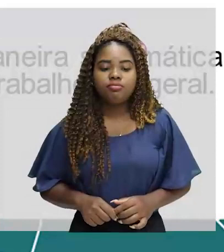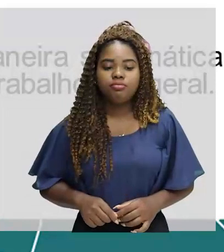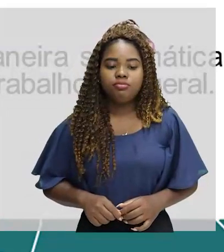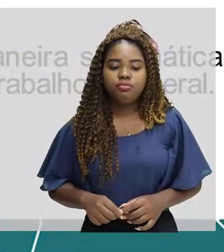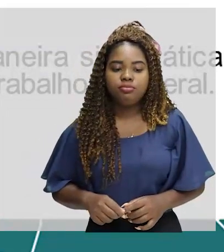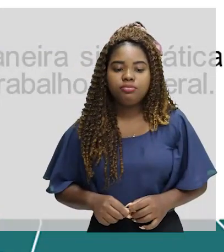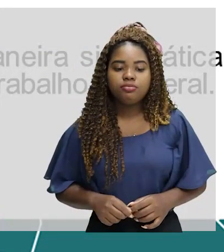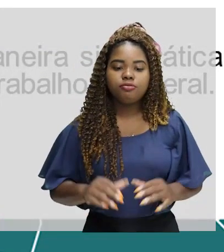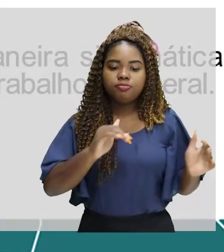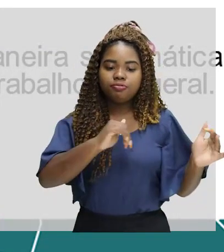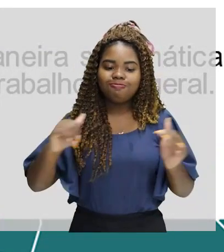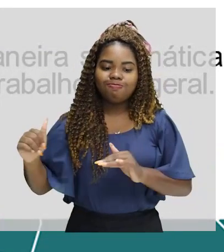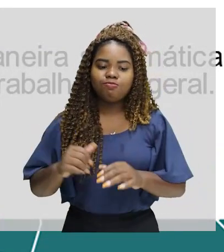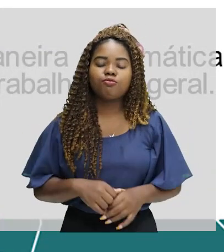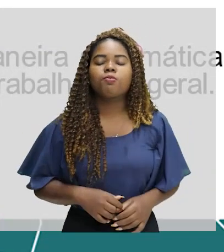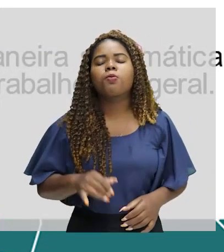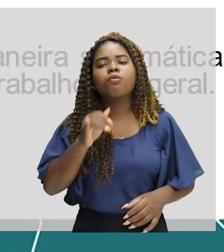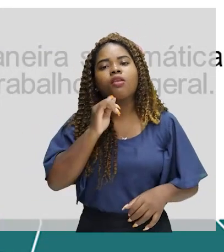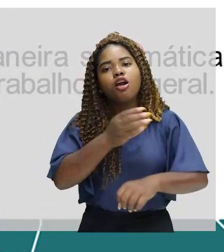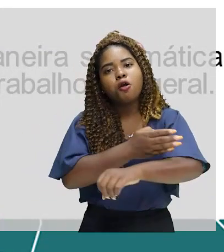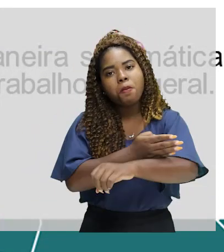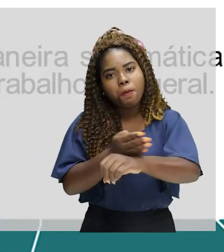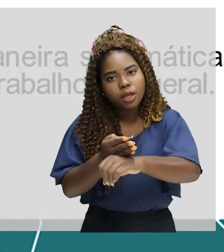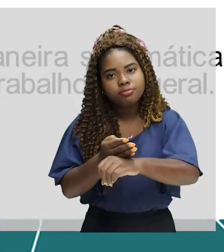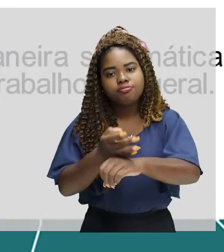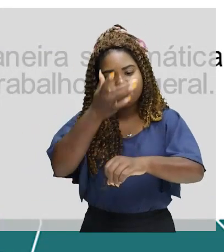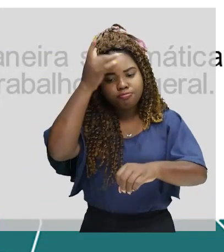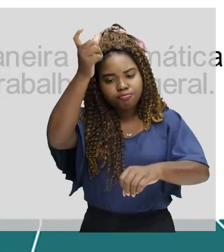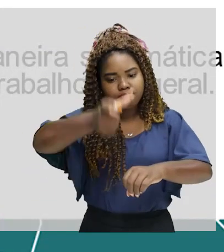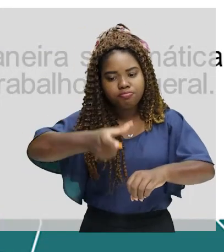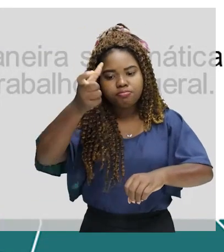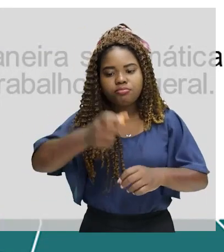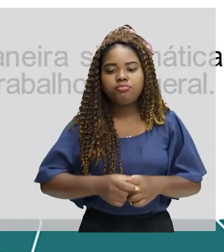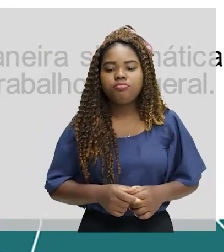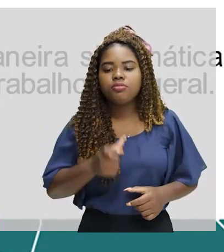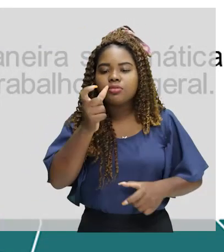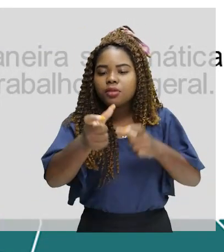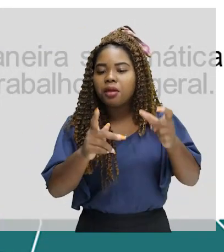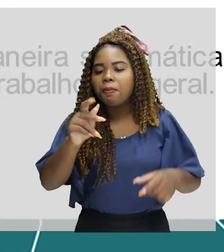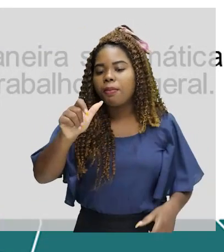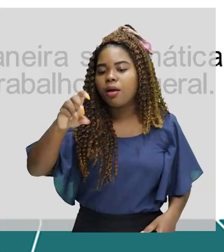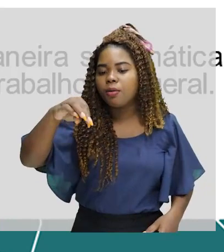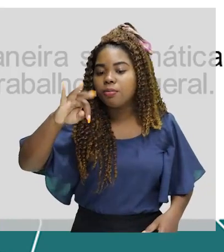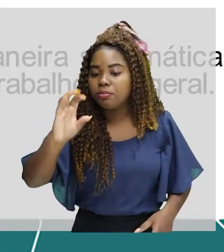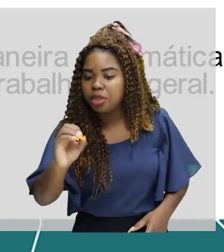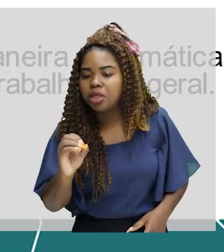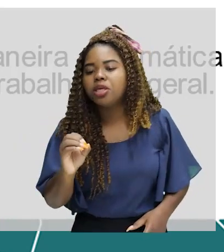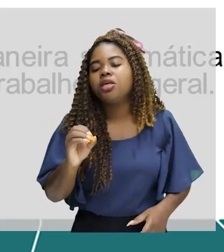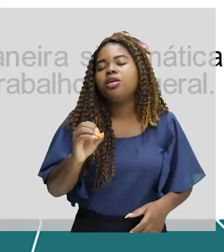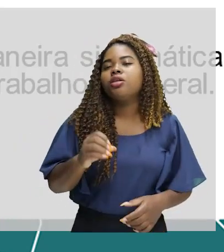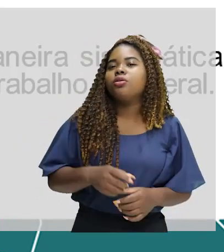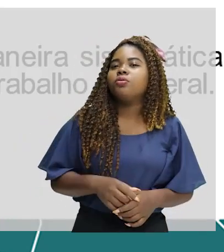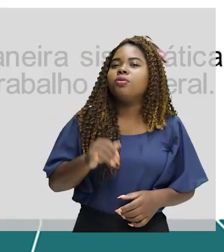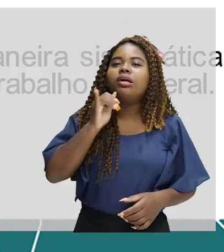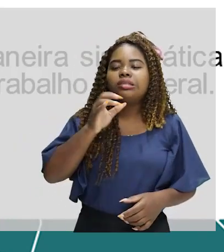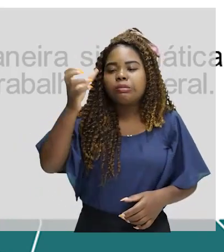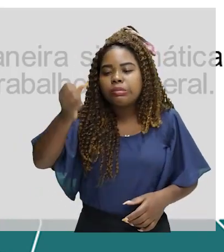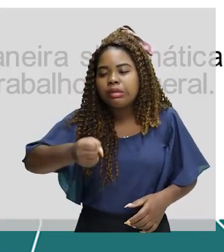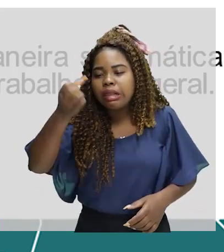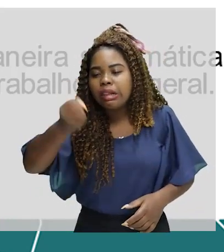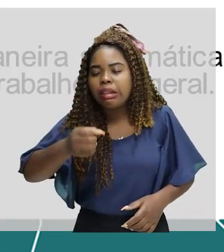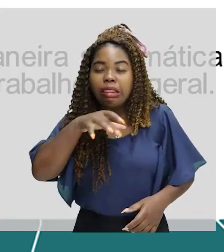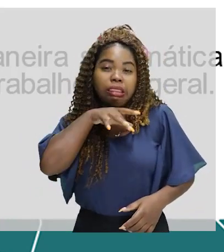O fato de um branco, uma pessoa branca, ser chamada de apelidos como palmito ou leite azedo, para citar alguns exemplos, não